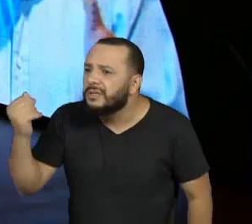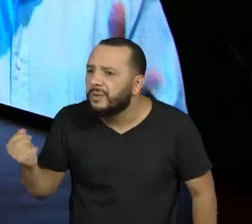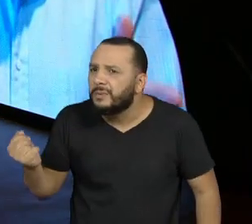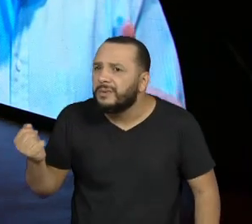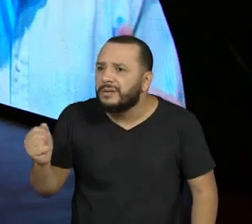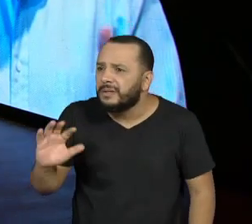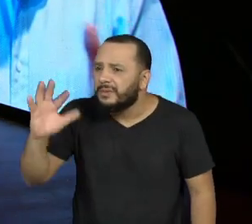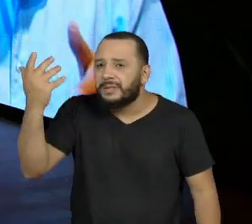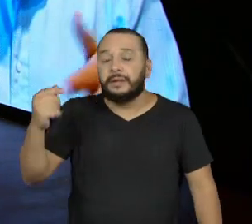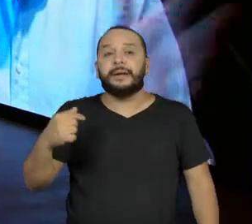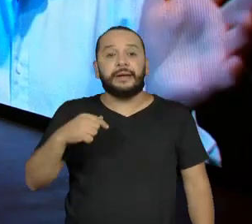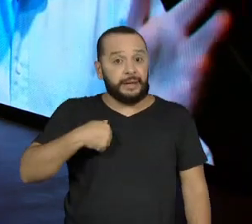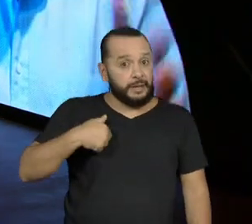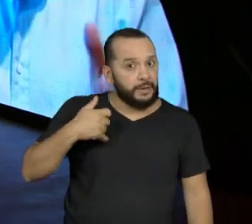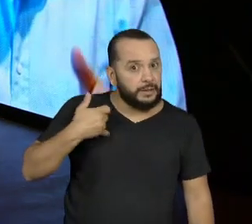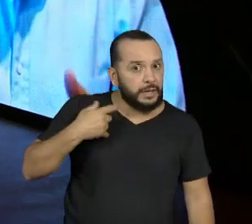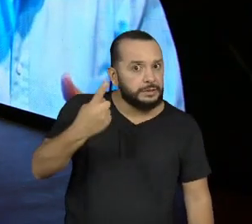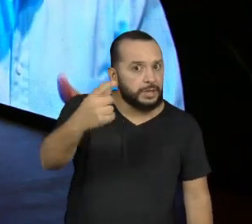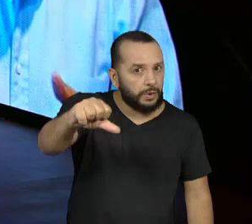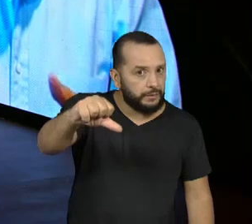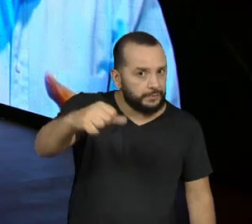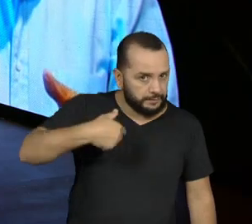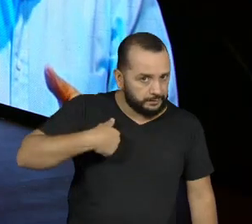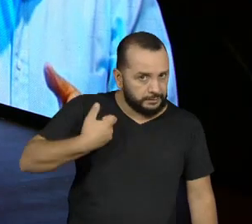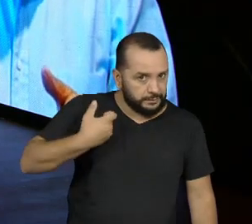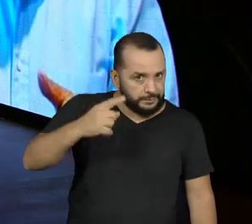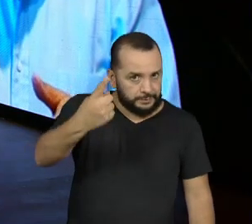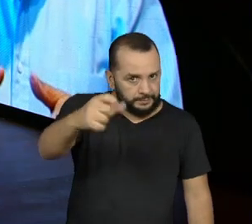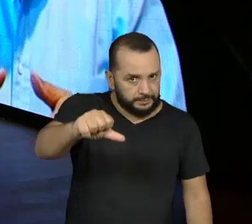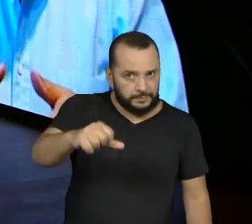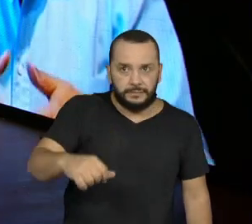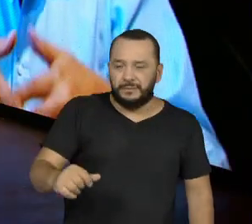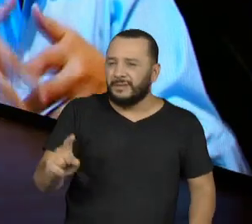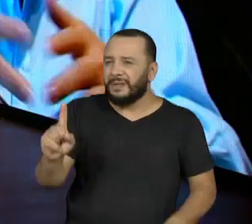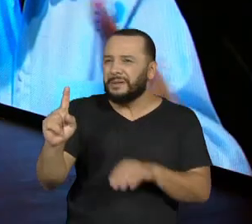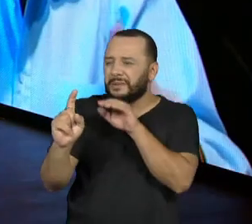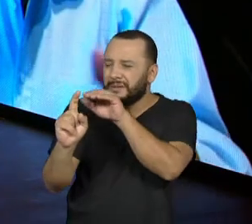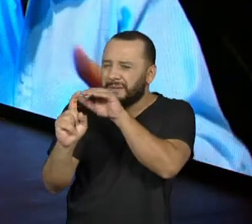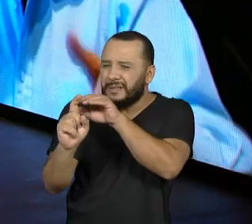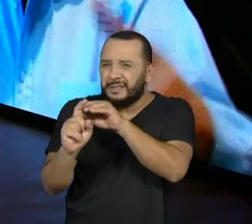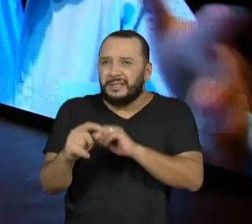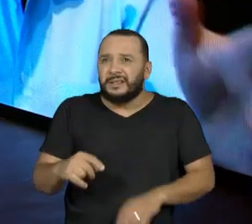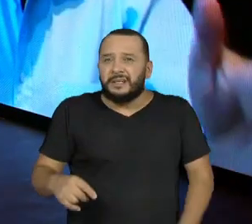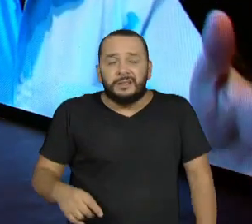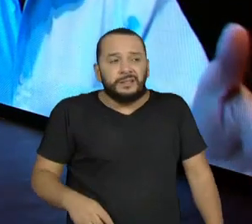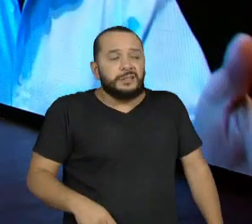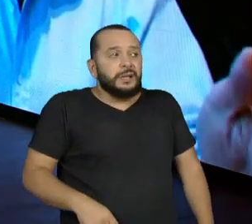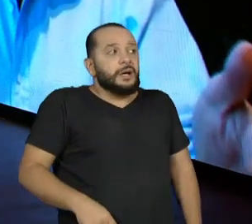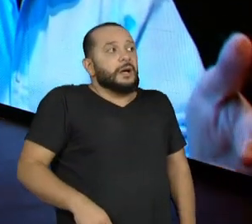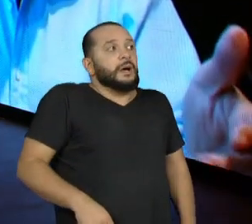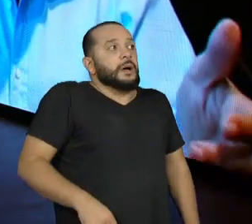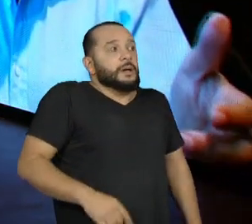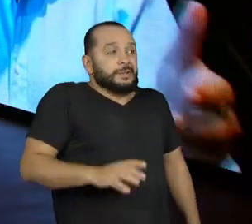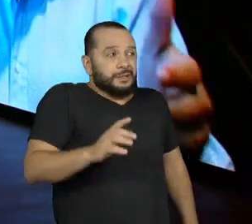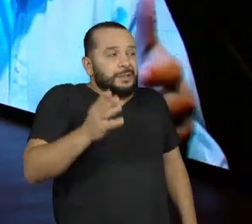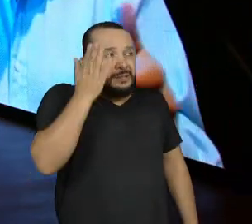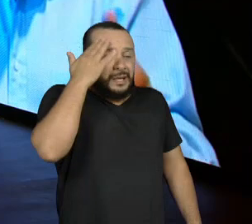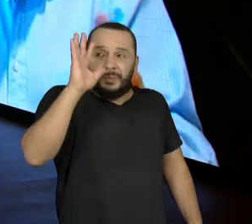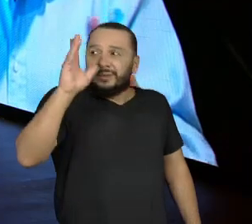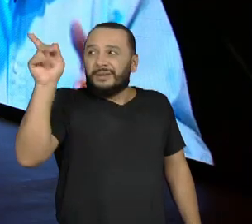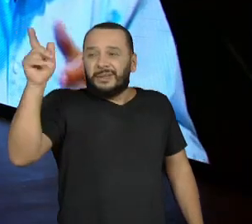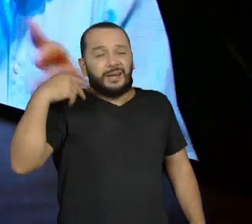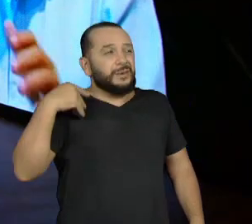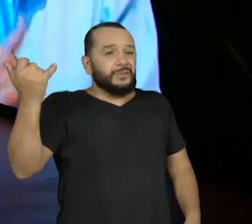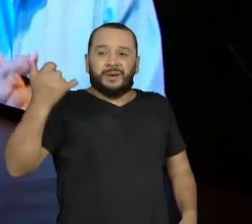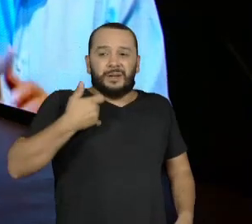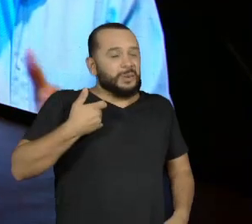Eu tinha 19 anos, era um molecão. Eu balbuciei a historinha triste que tinha se passado comigo